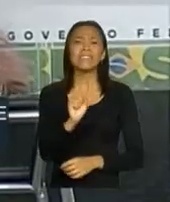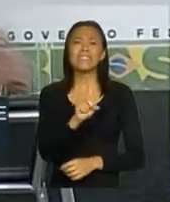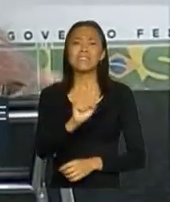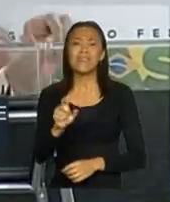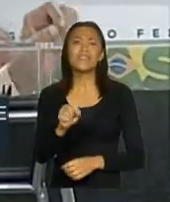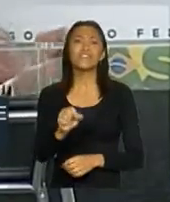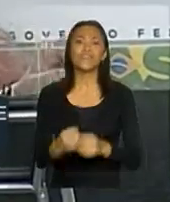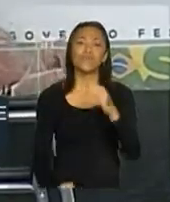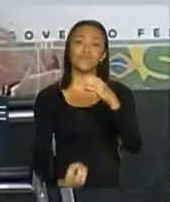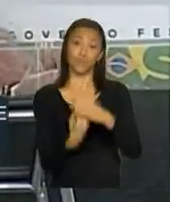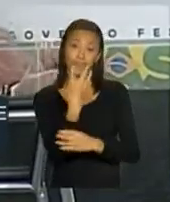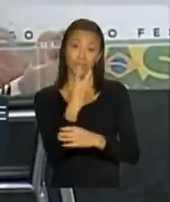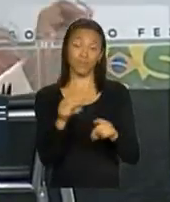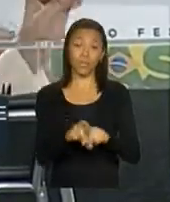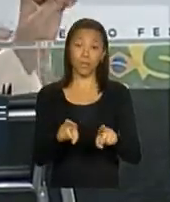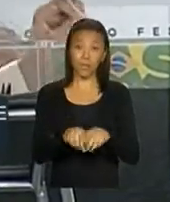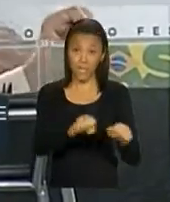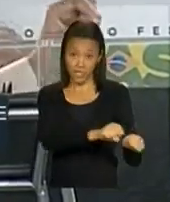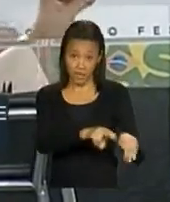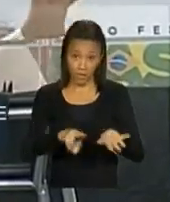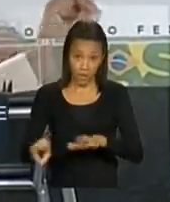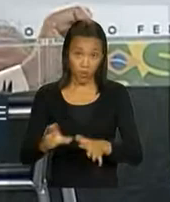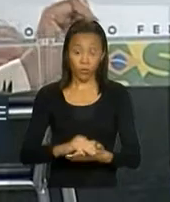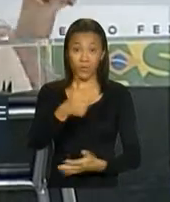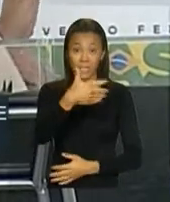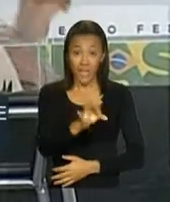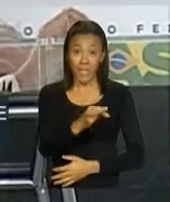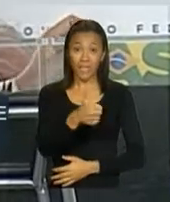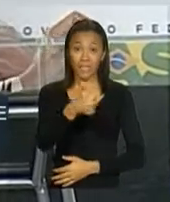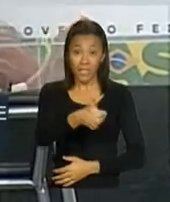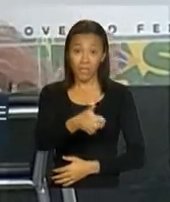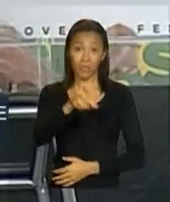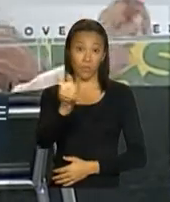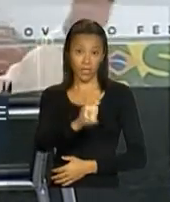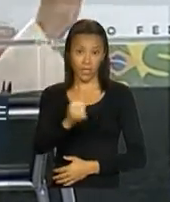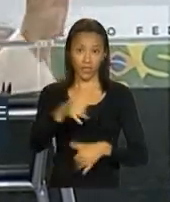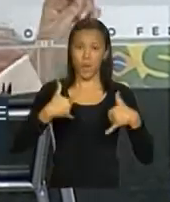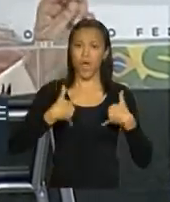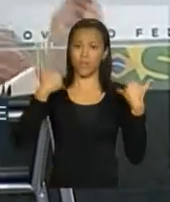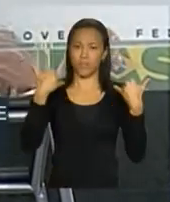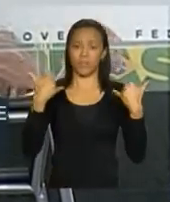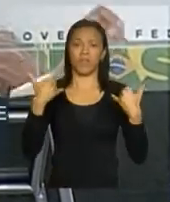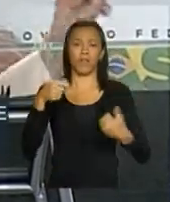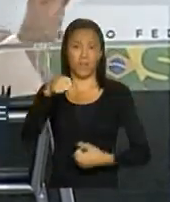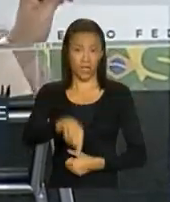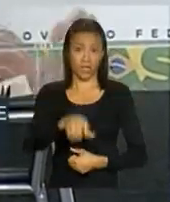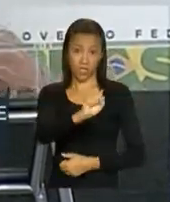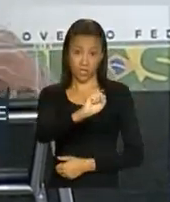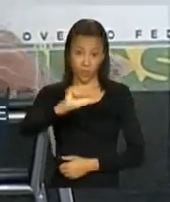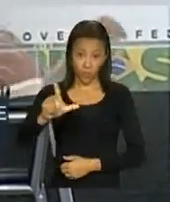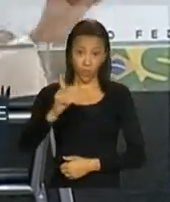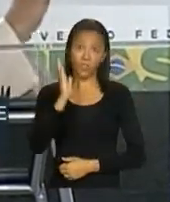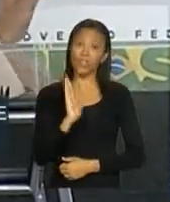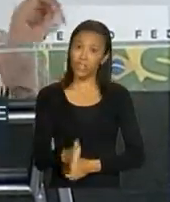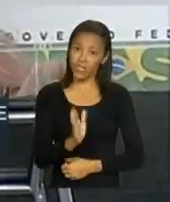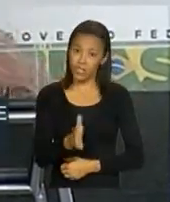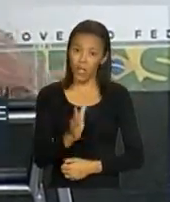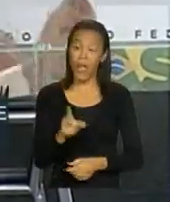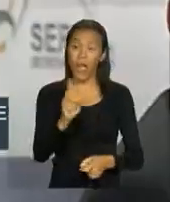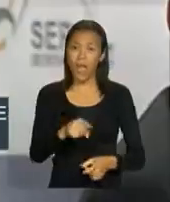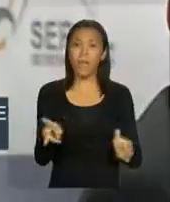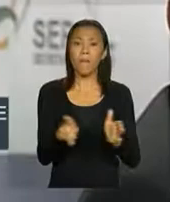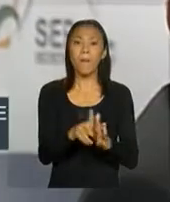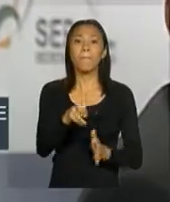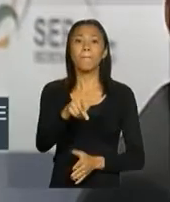e também na semana do 15º aniversário em que São Luís foi declarada